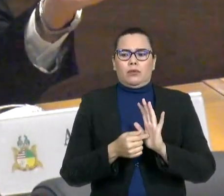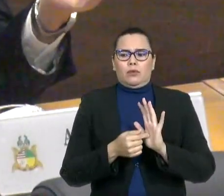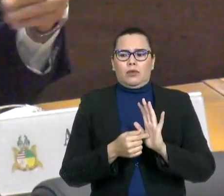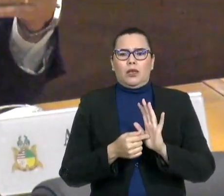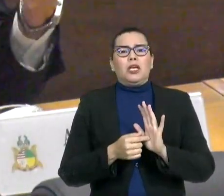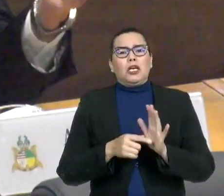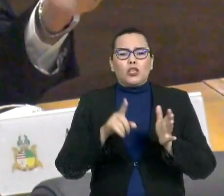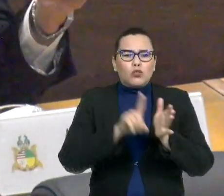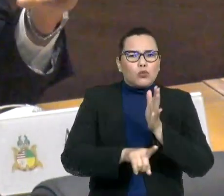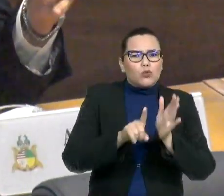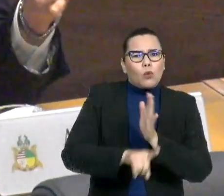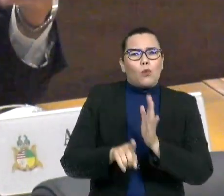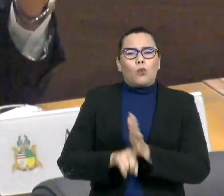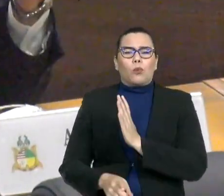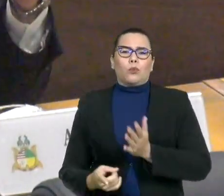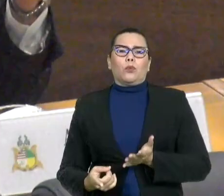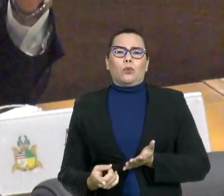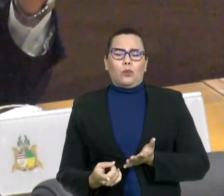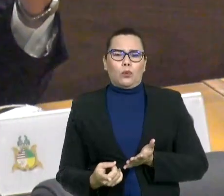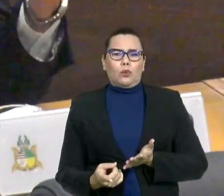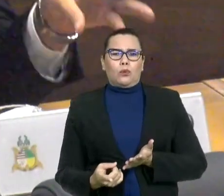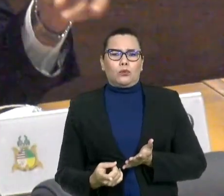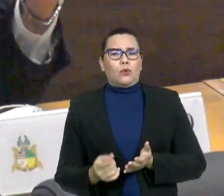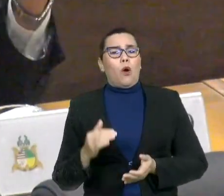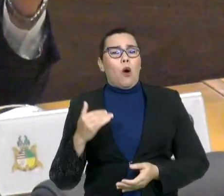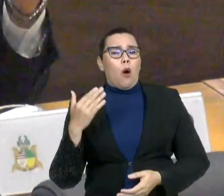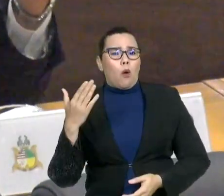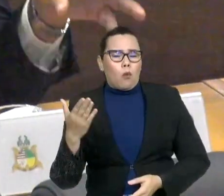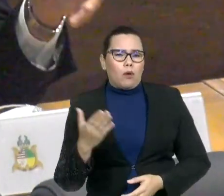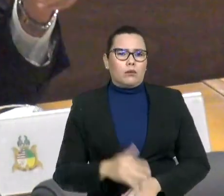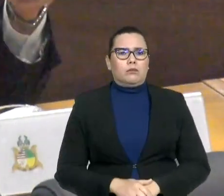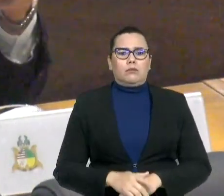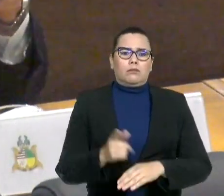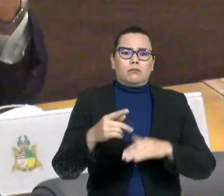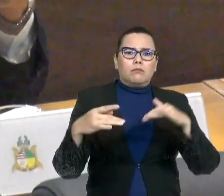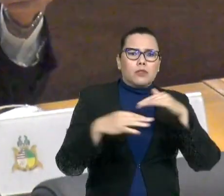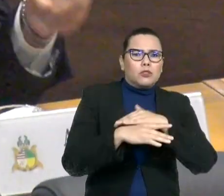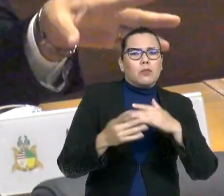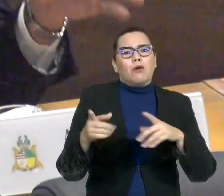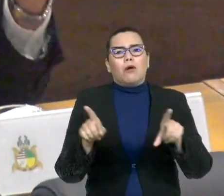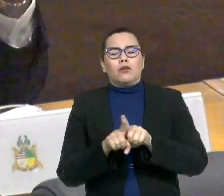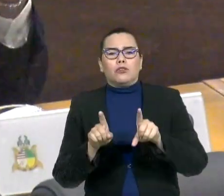o estudante receberá aquele desconto em transportes, shows,